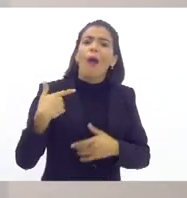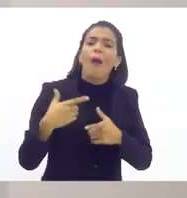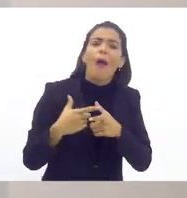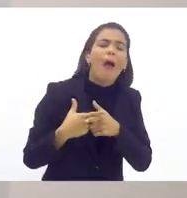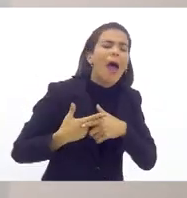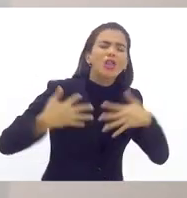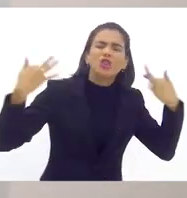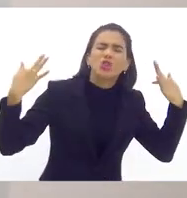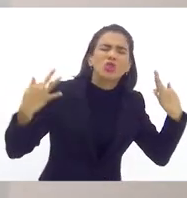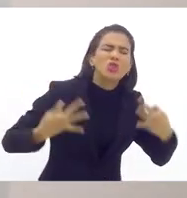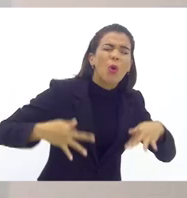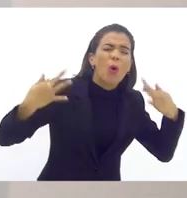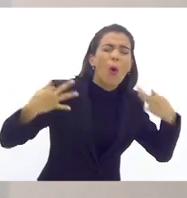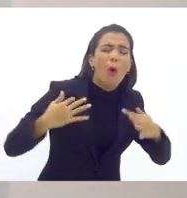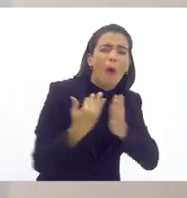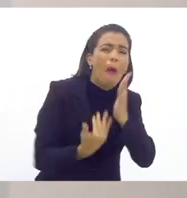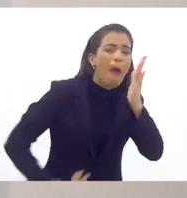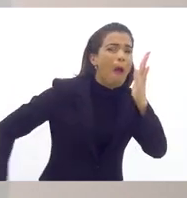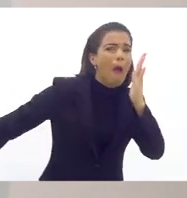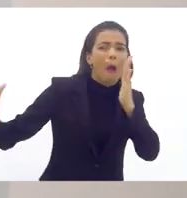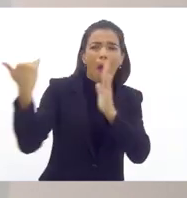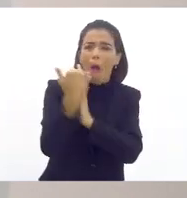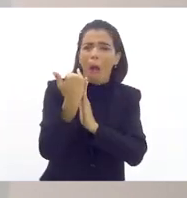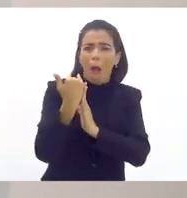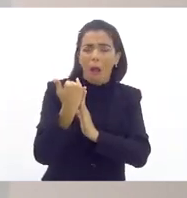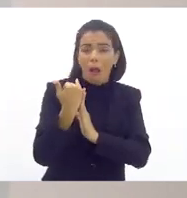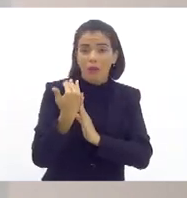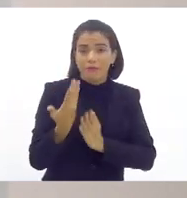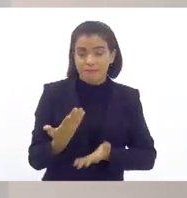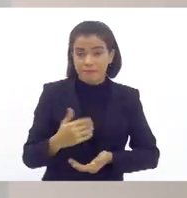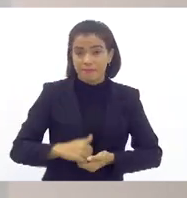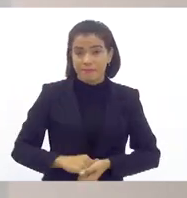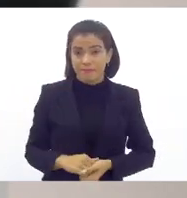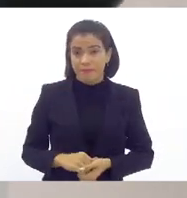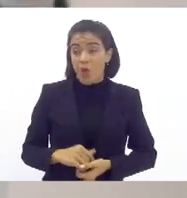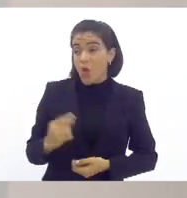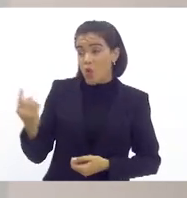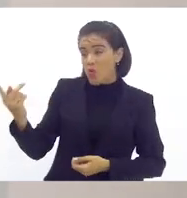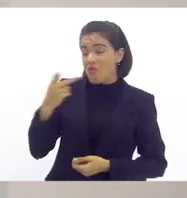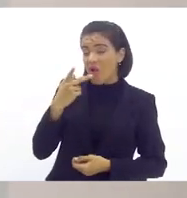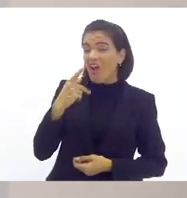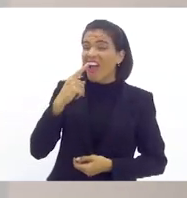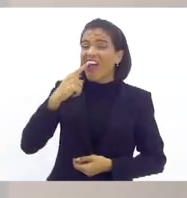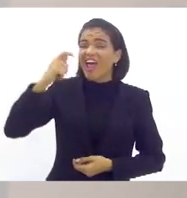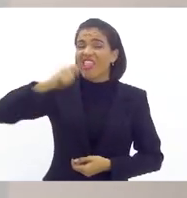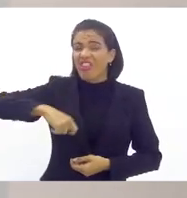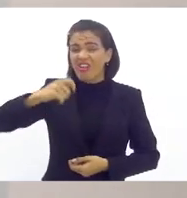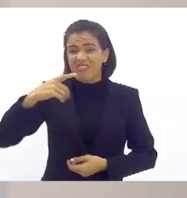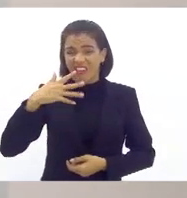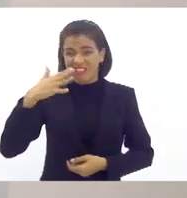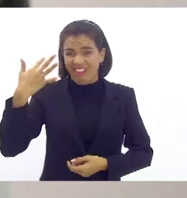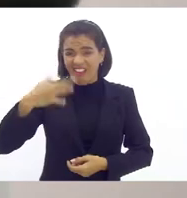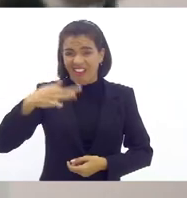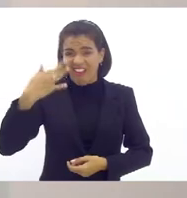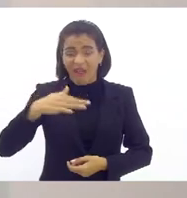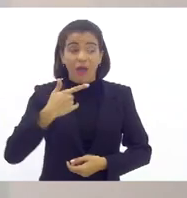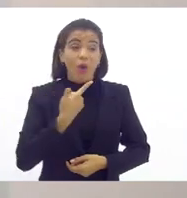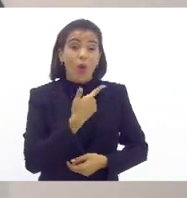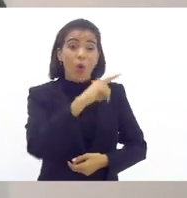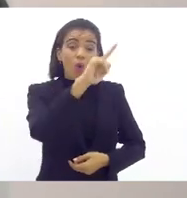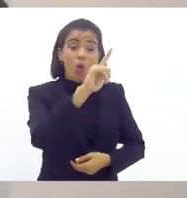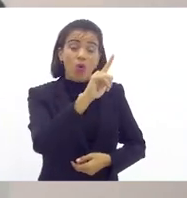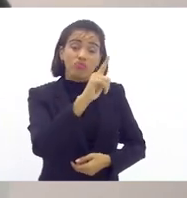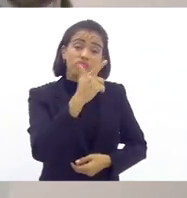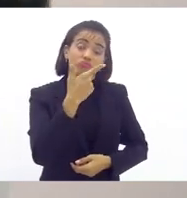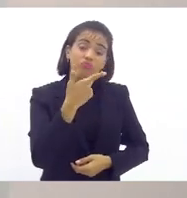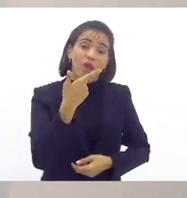que existia. e um falou que era dor de dente, outro falou que